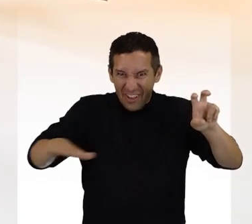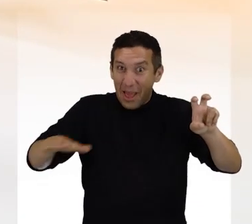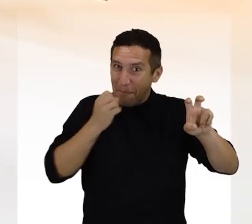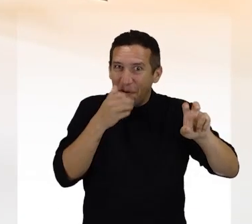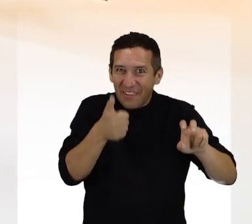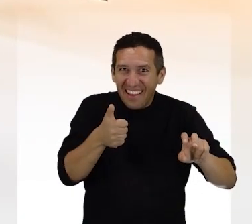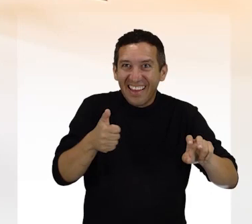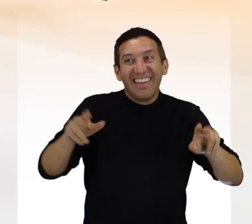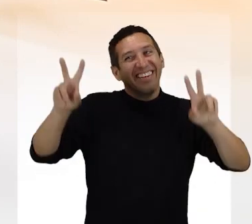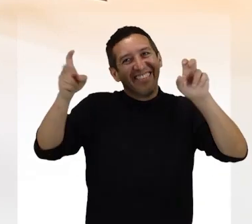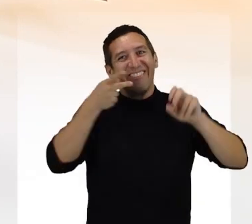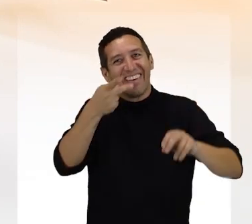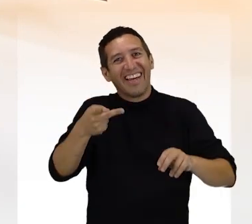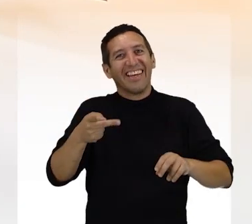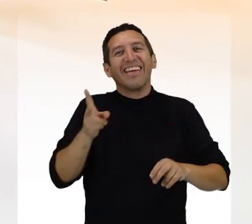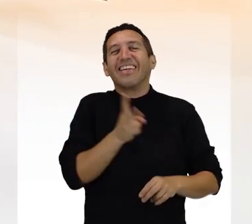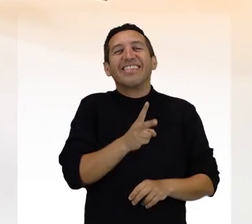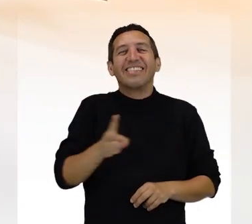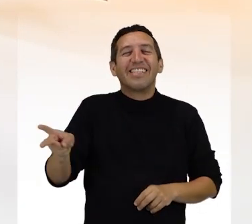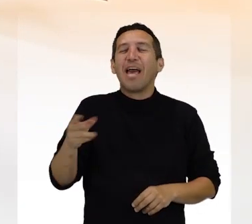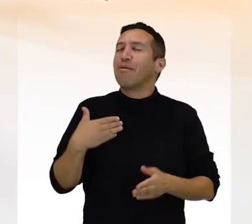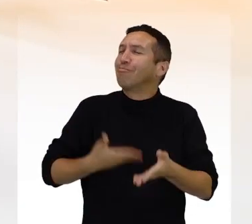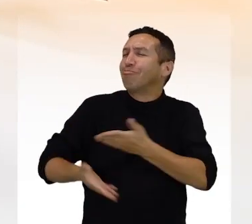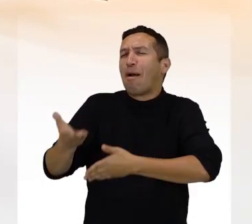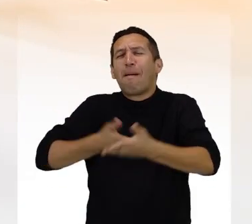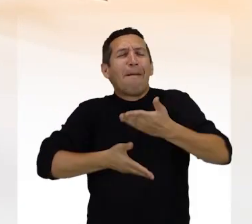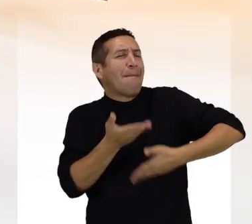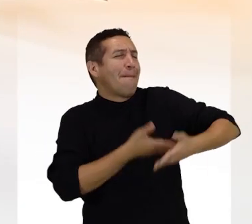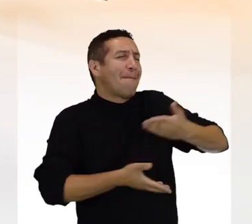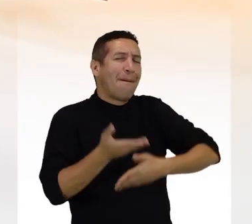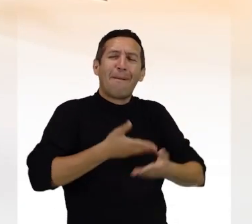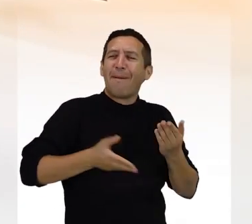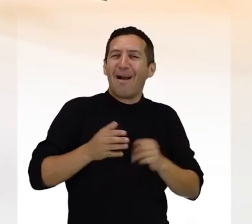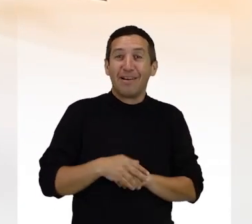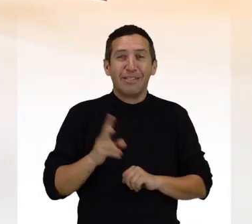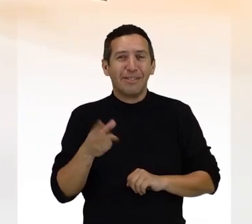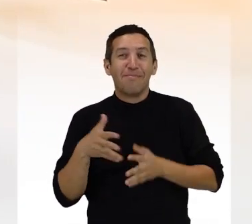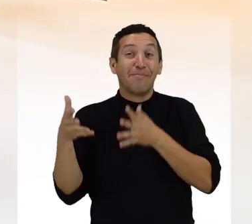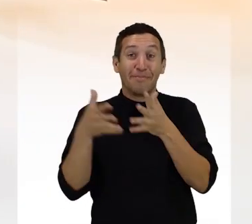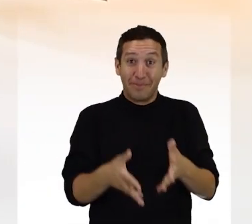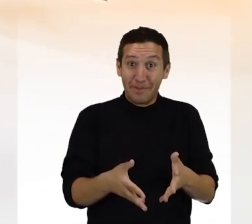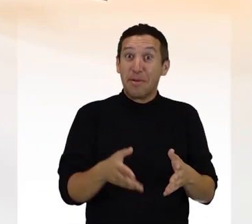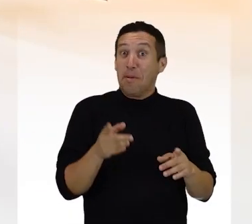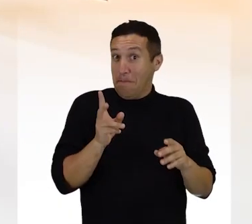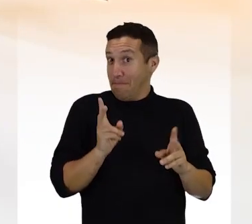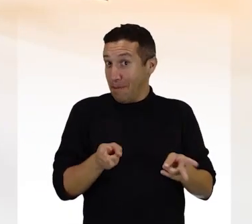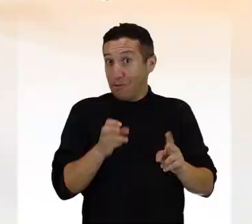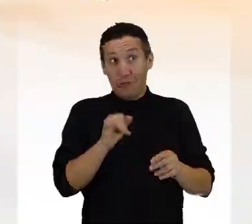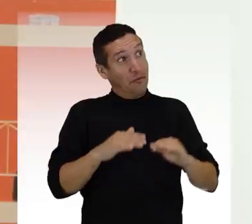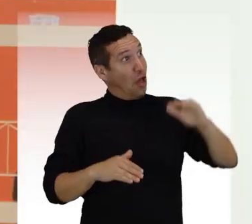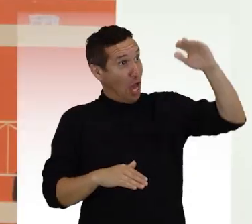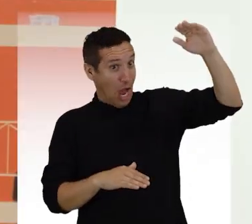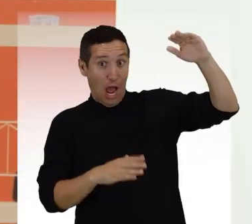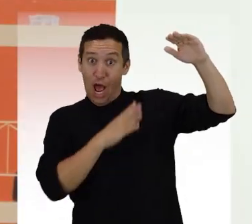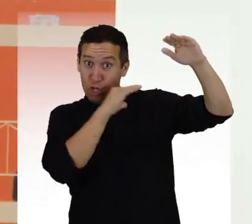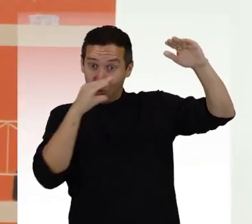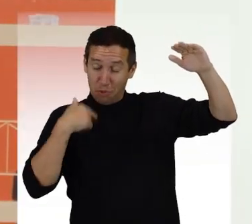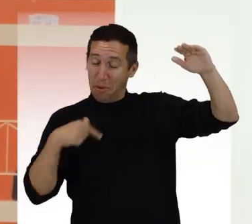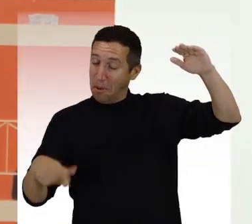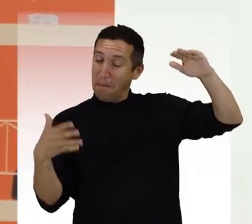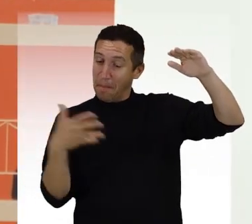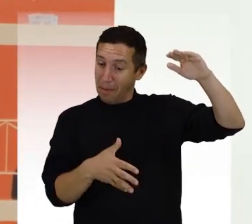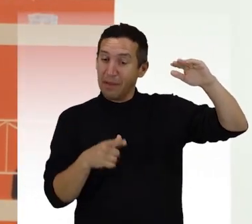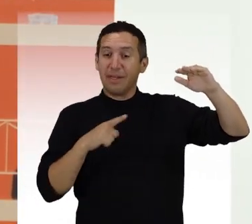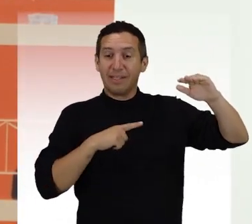é uma delícia. E esses pequenos nunca estão de fora de conversas, mesmo que o assunto seja de gente grande. É